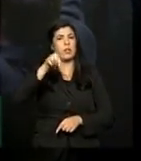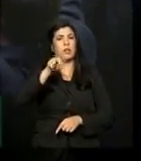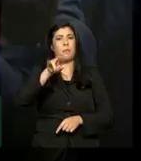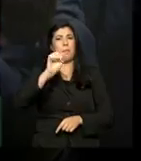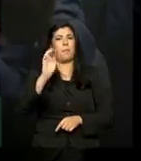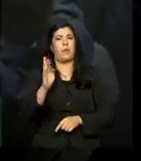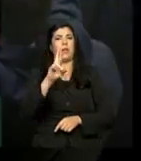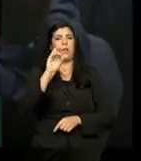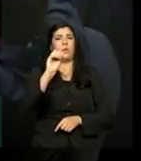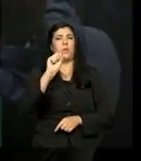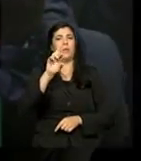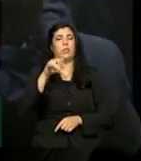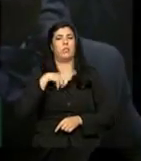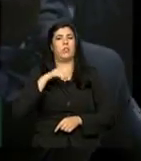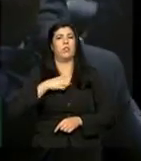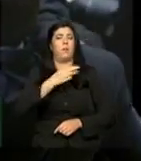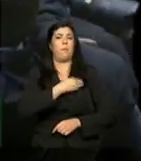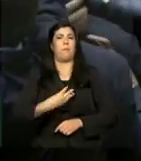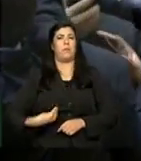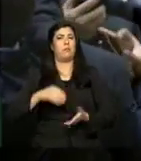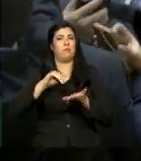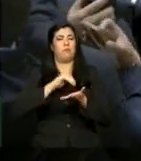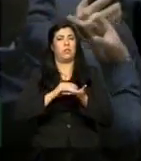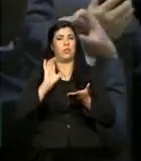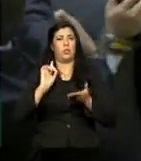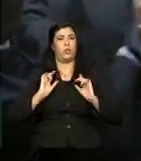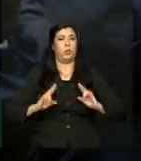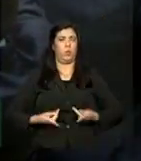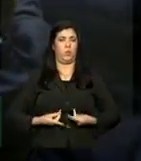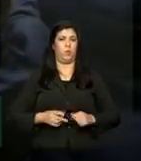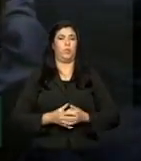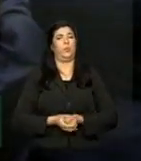foi ministra da Secretaria de Direitos Humanos.